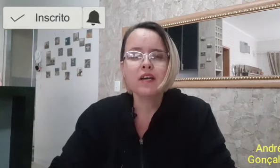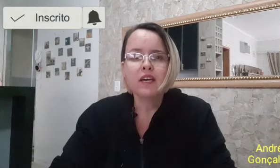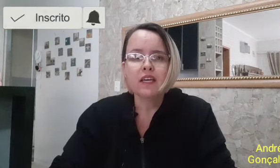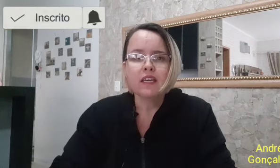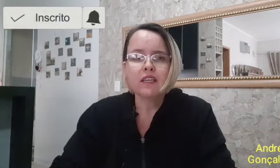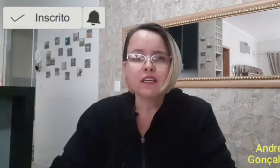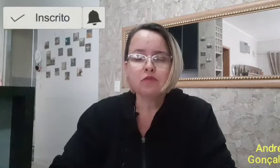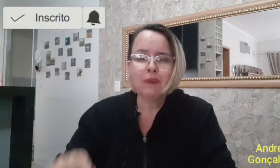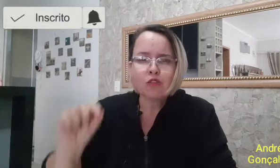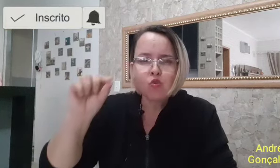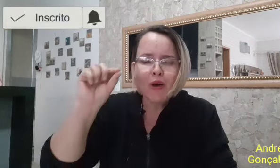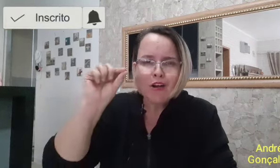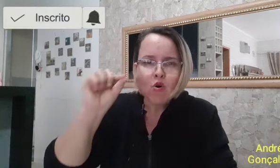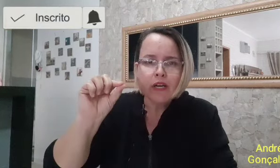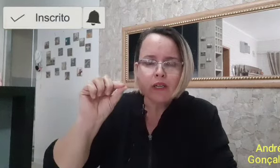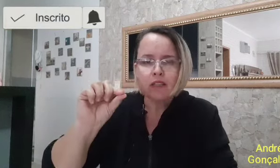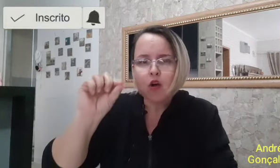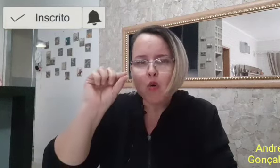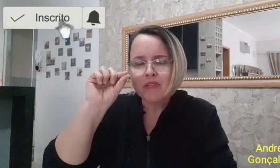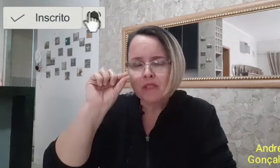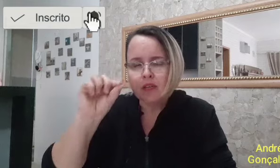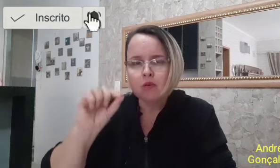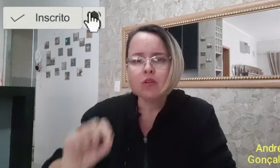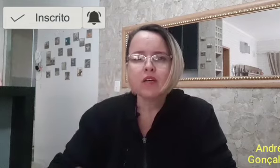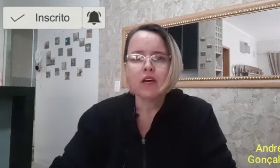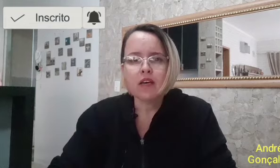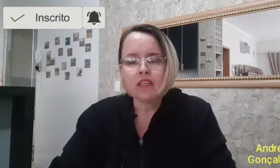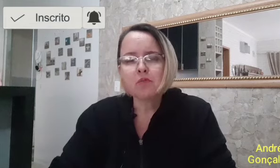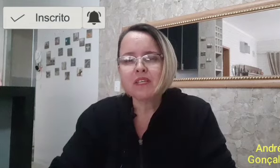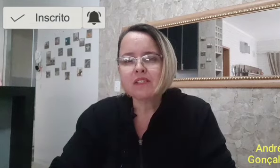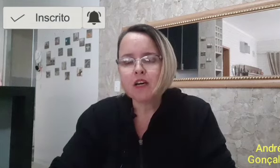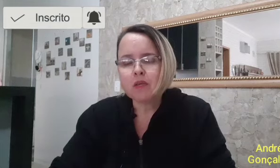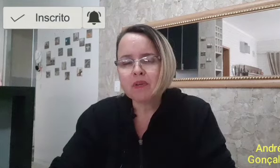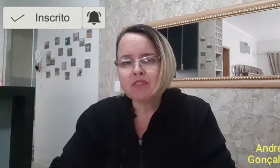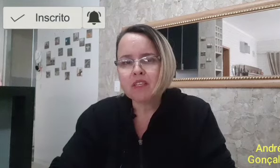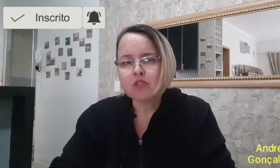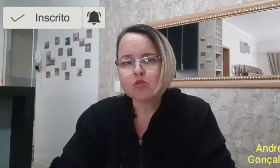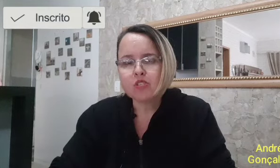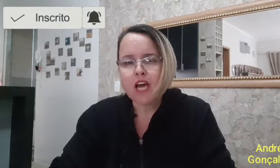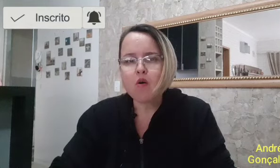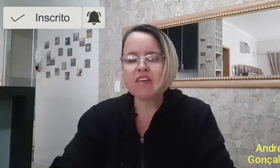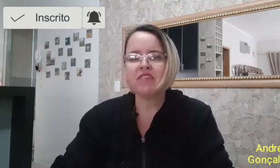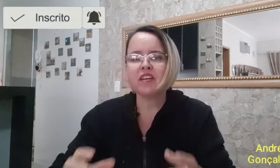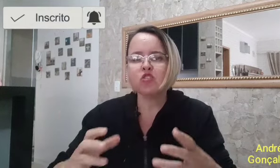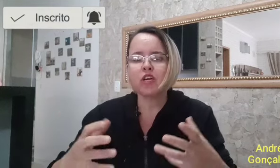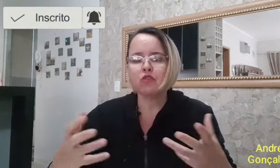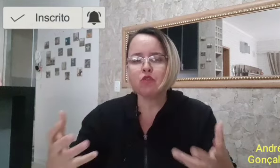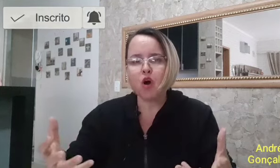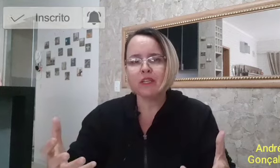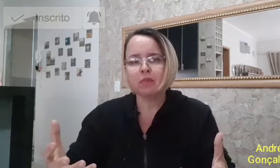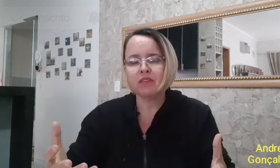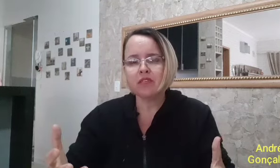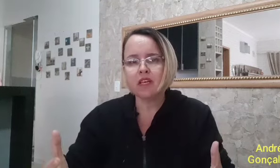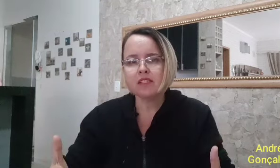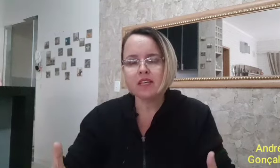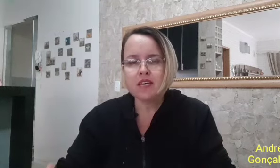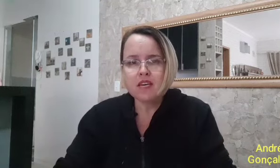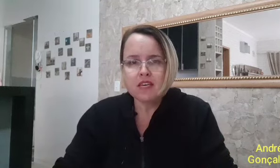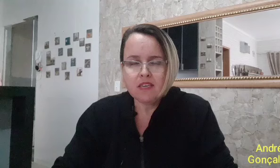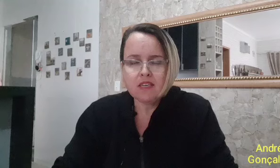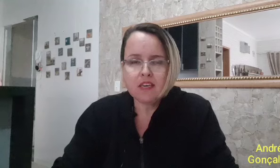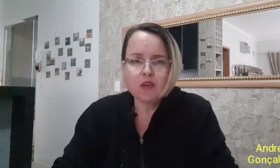em que passou agora na comissão é especial da previdência social referente à reforma da previdência